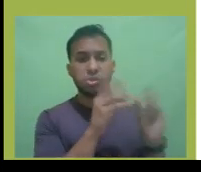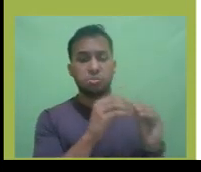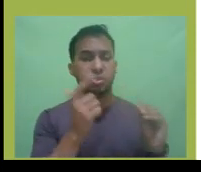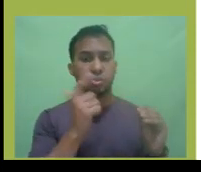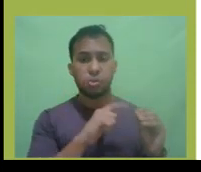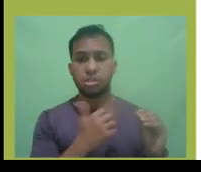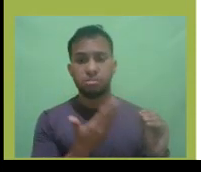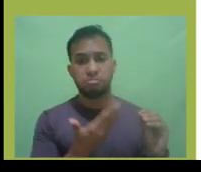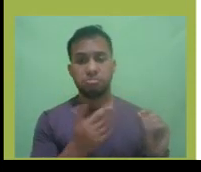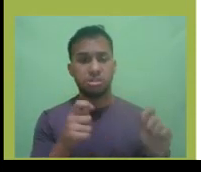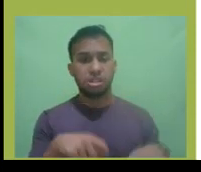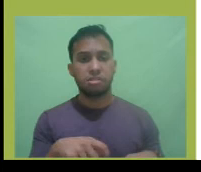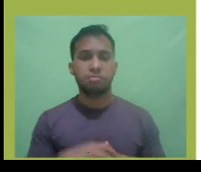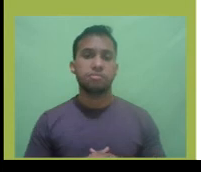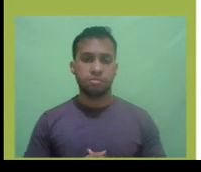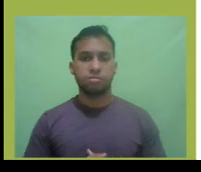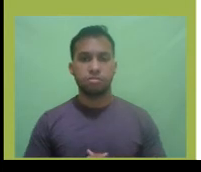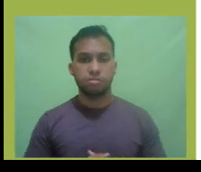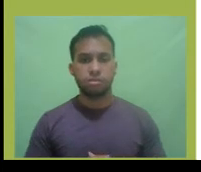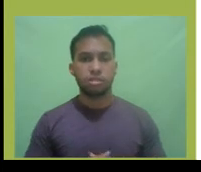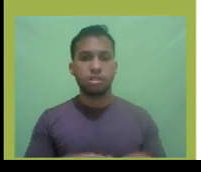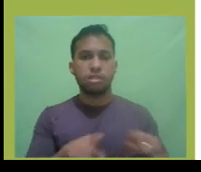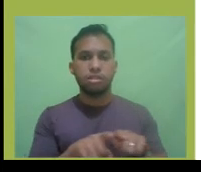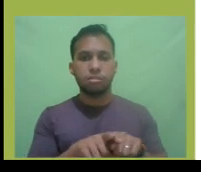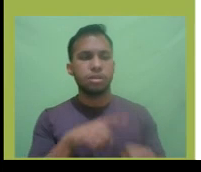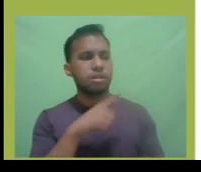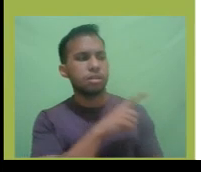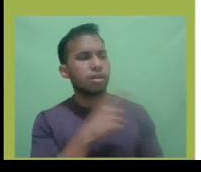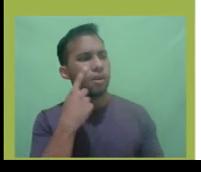variáveis que você observaria a diferença ou efeito.